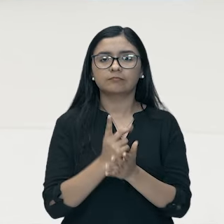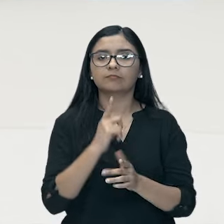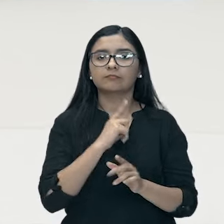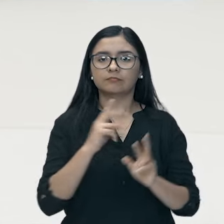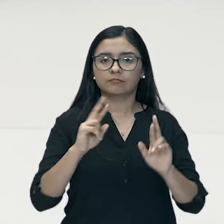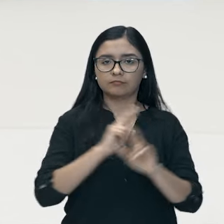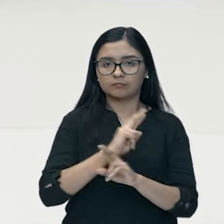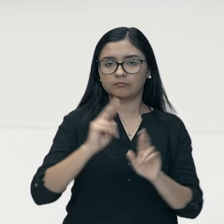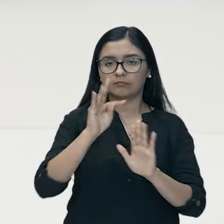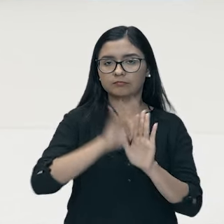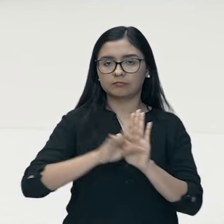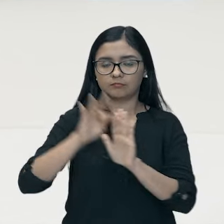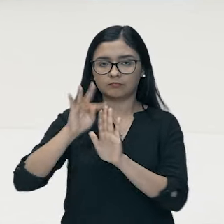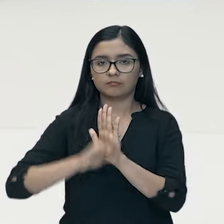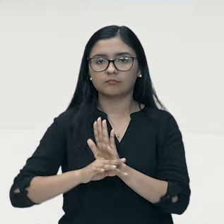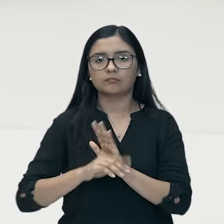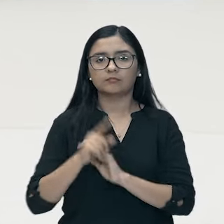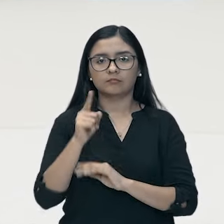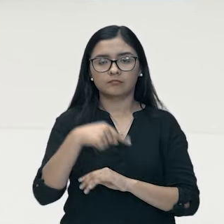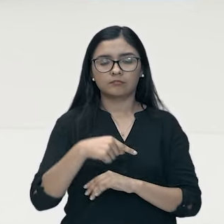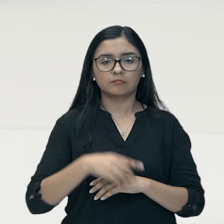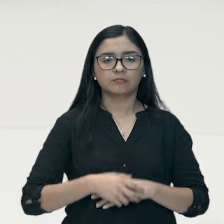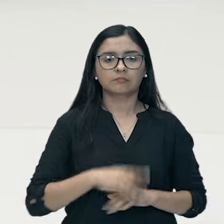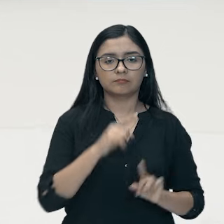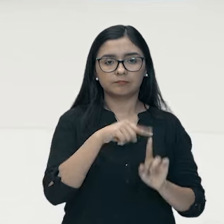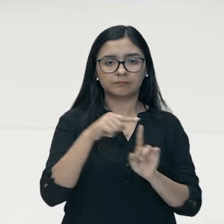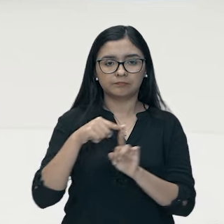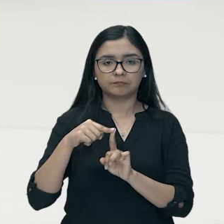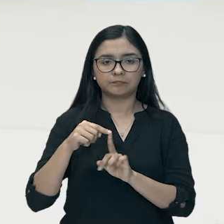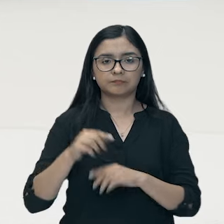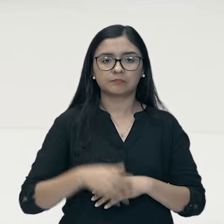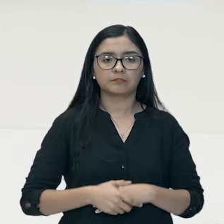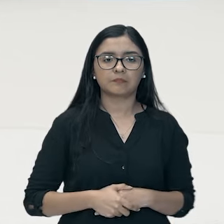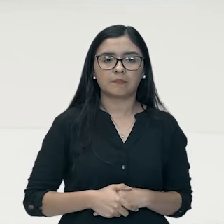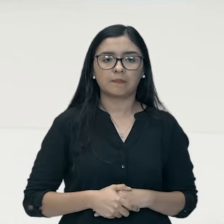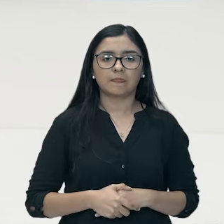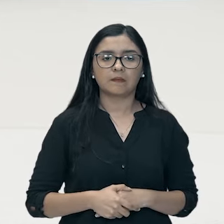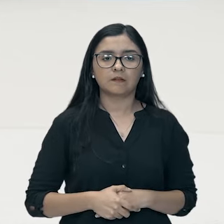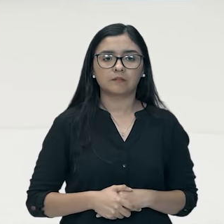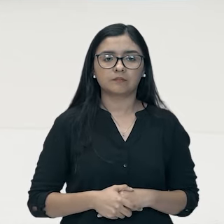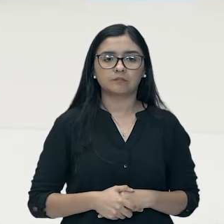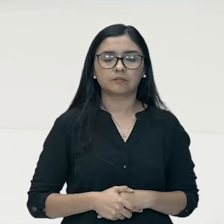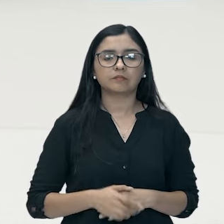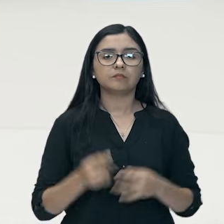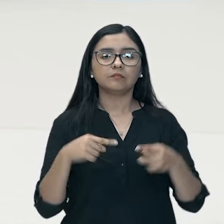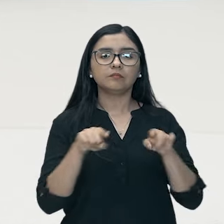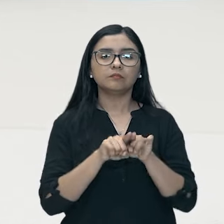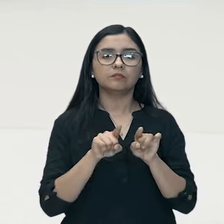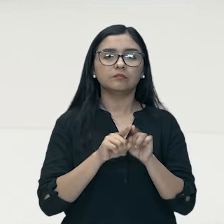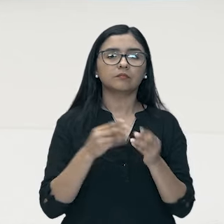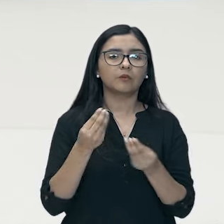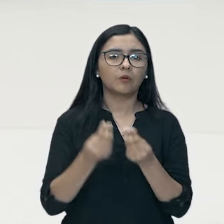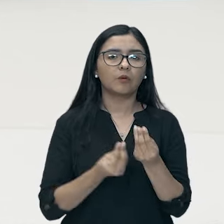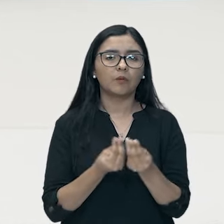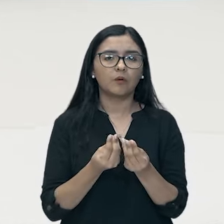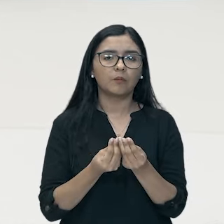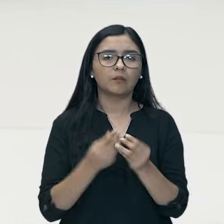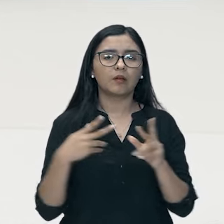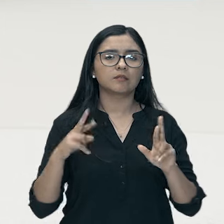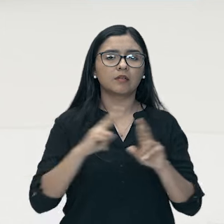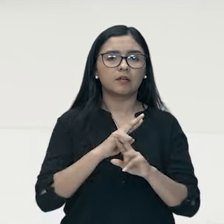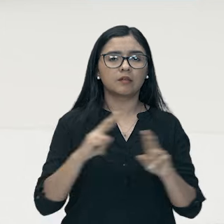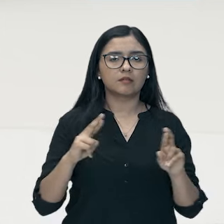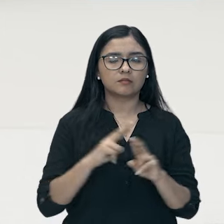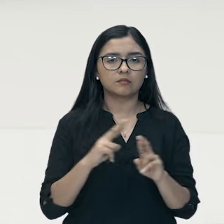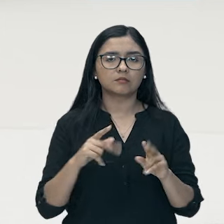entre textos eu vou ter o processo de intertextualidade a partir da maneira que ela constrói essa relação é